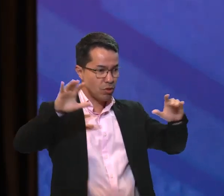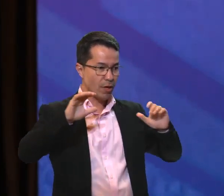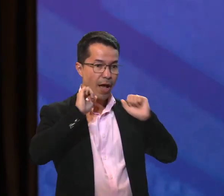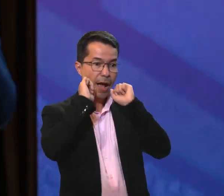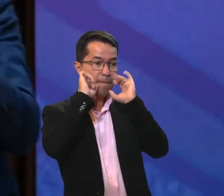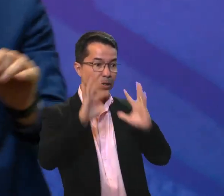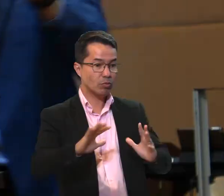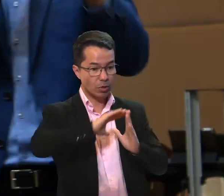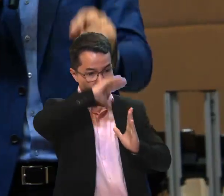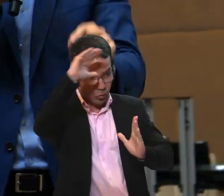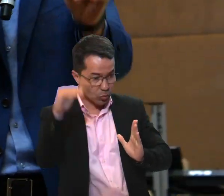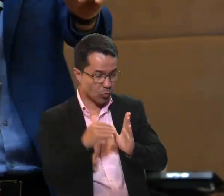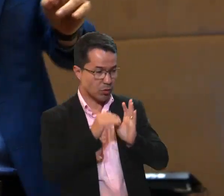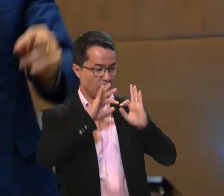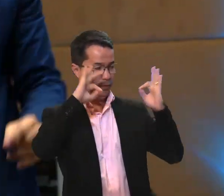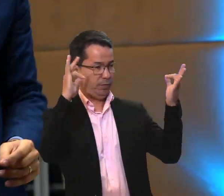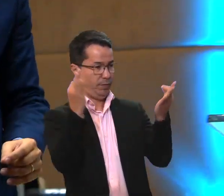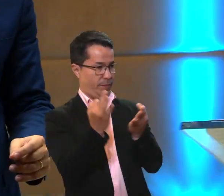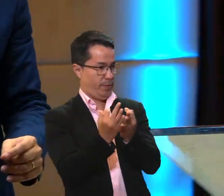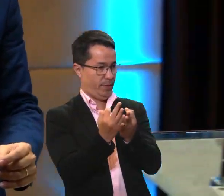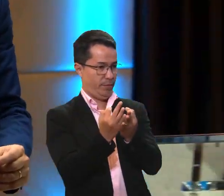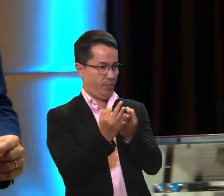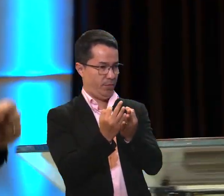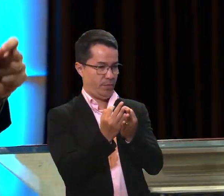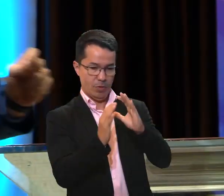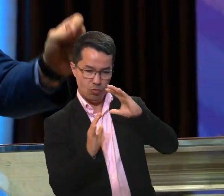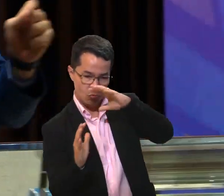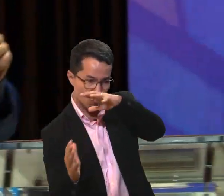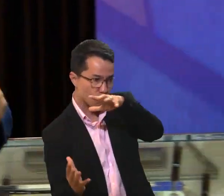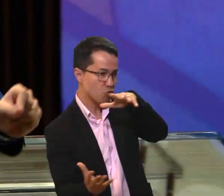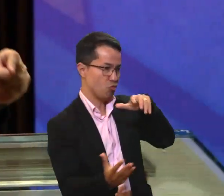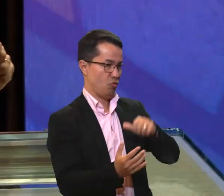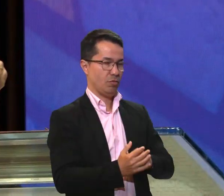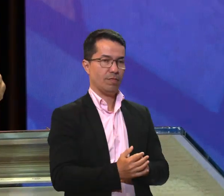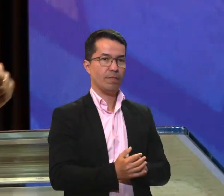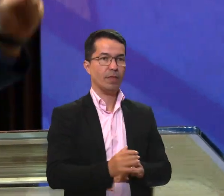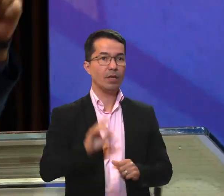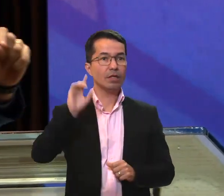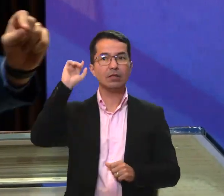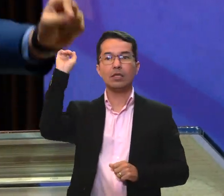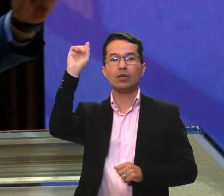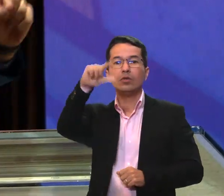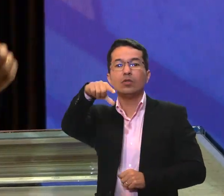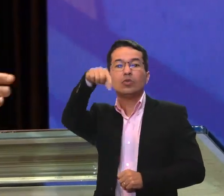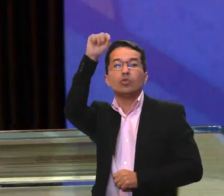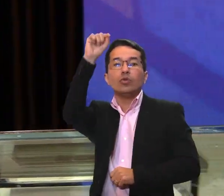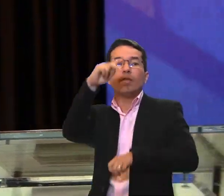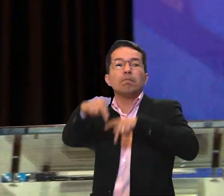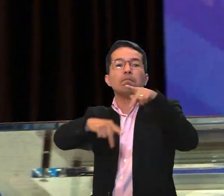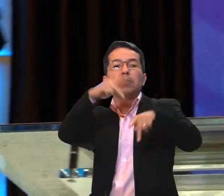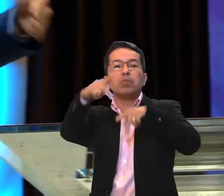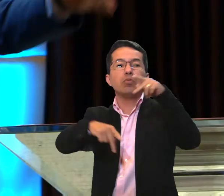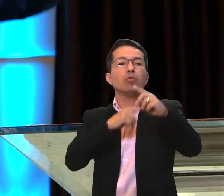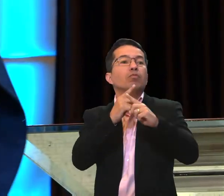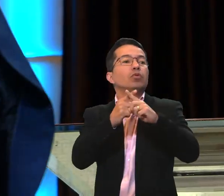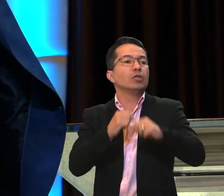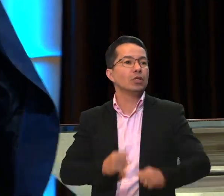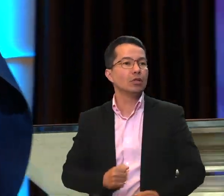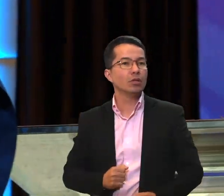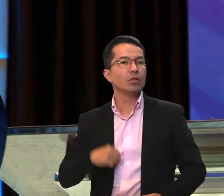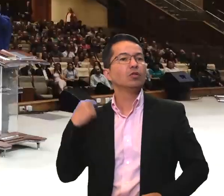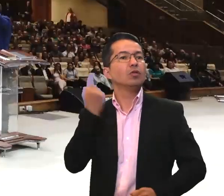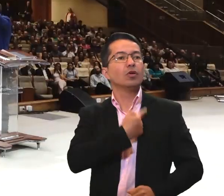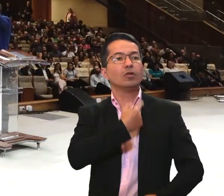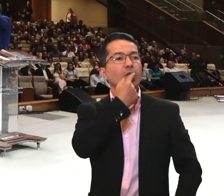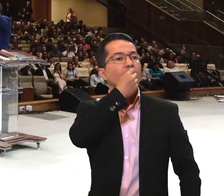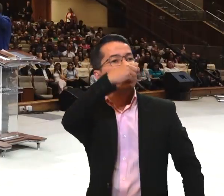terra. O propósito de Deus ter um povo é sarar, abençoar, cuidar da terra. Somos sal e luz, quantos creem